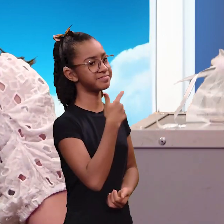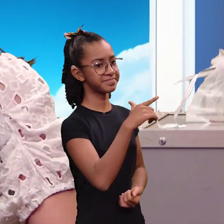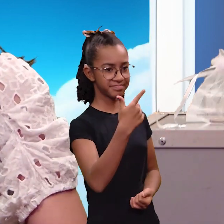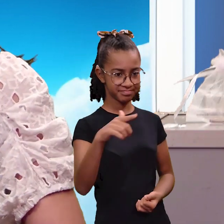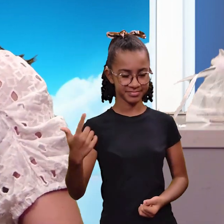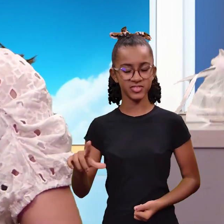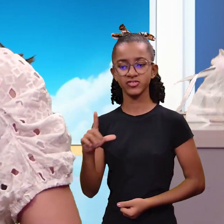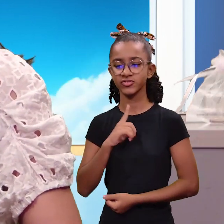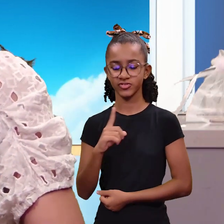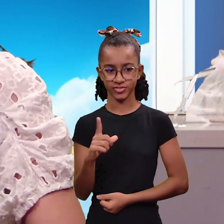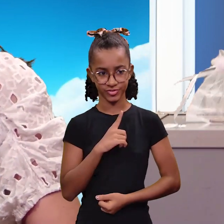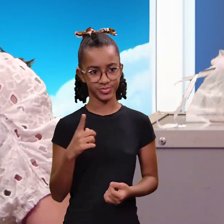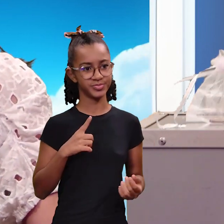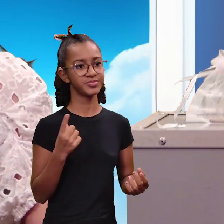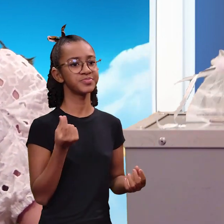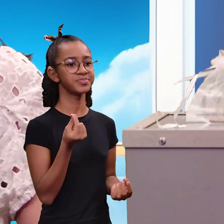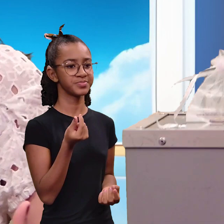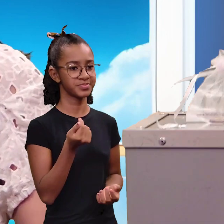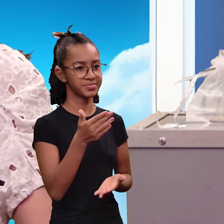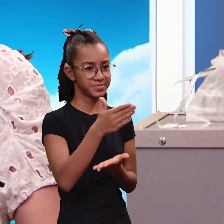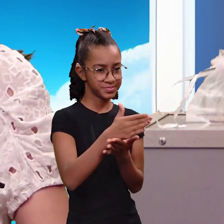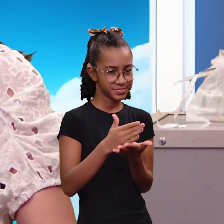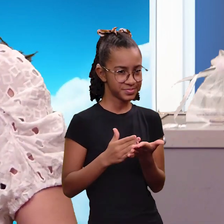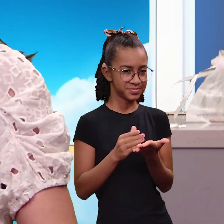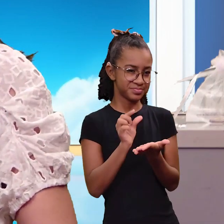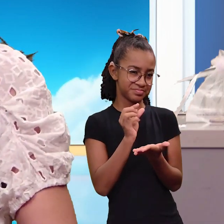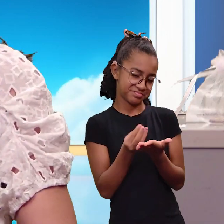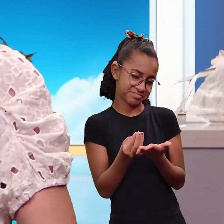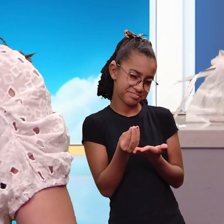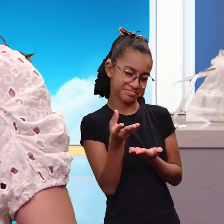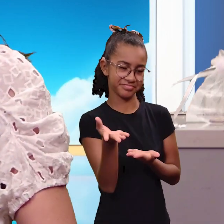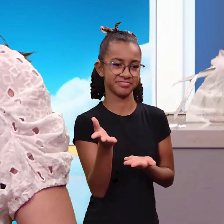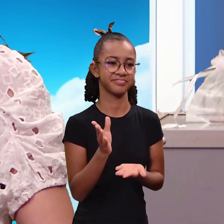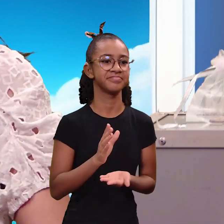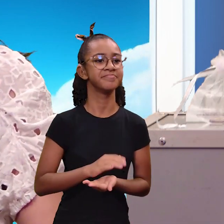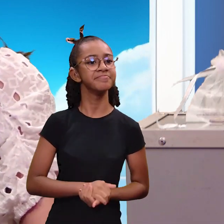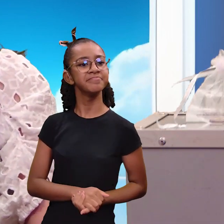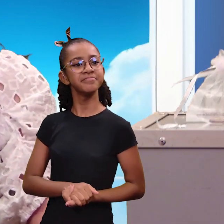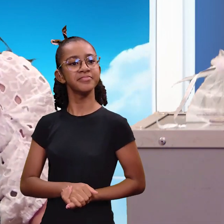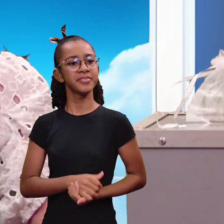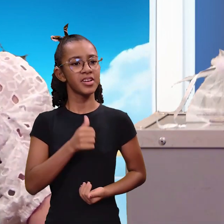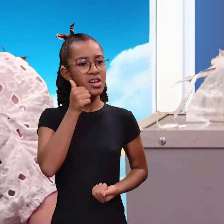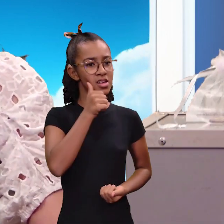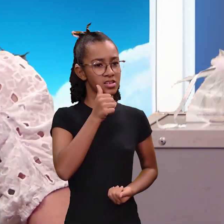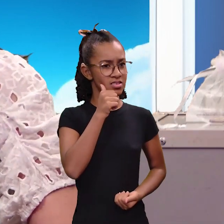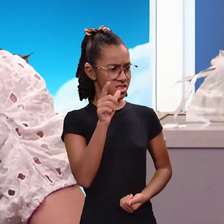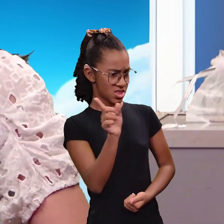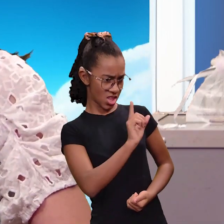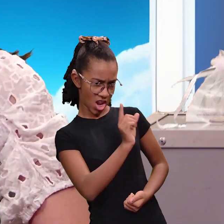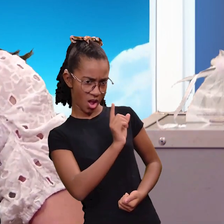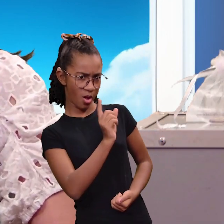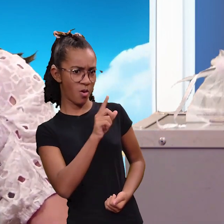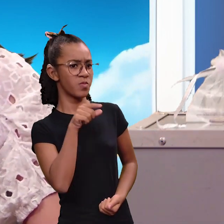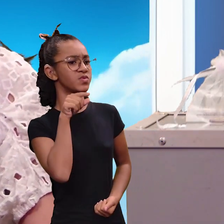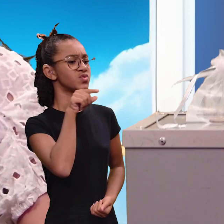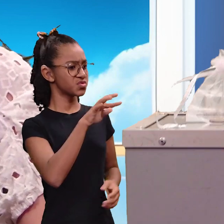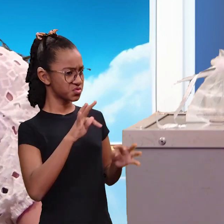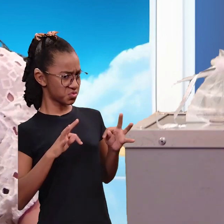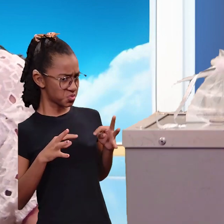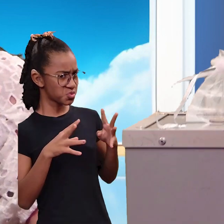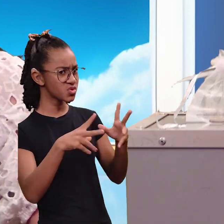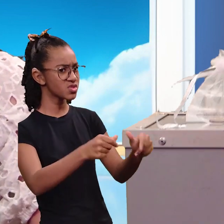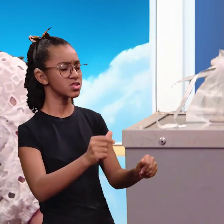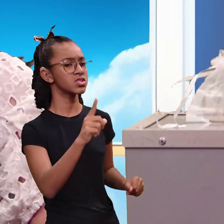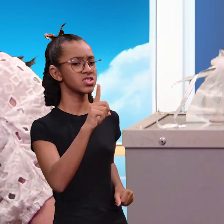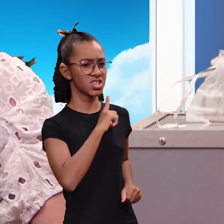que eles têm muito dinheiro e eles deram aquilo que sobrava dentro do templo. Essa mulher não, ela deu tudo que ela